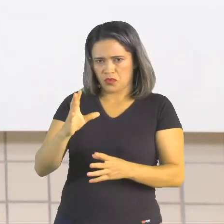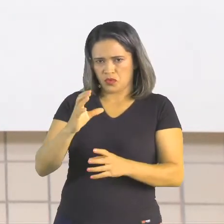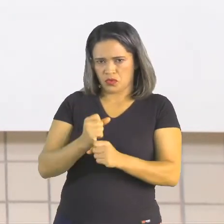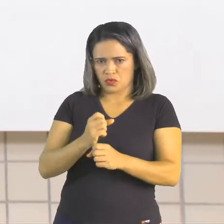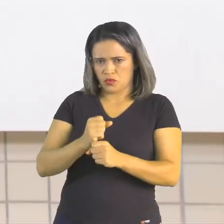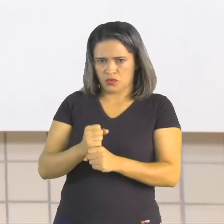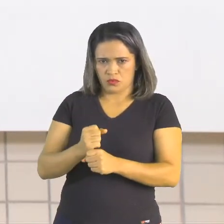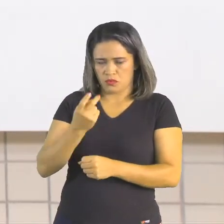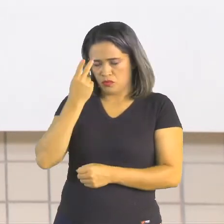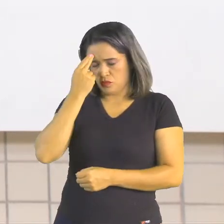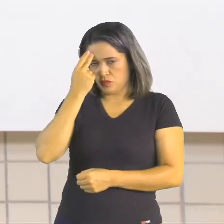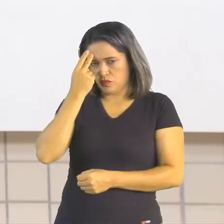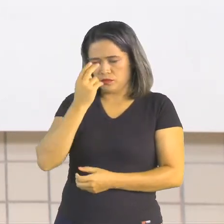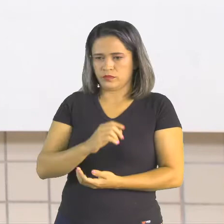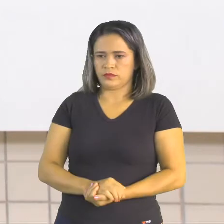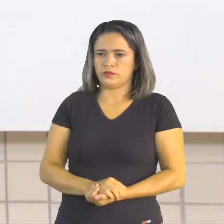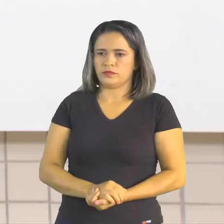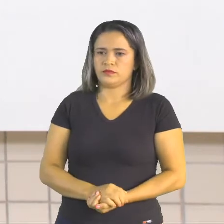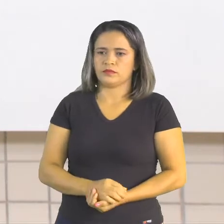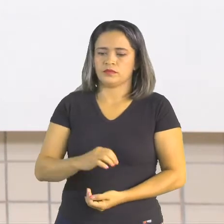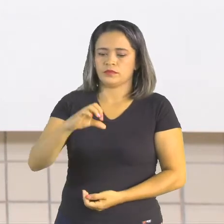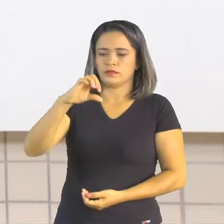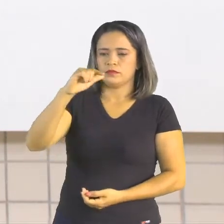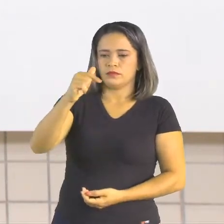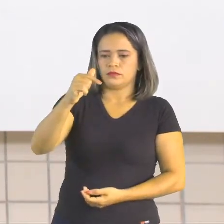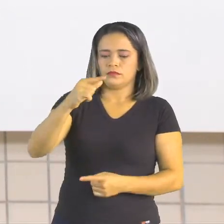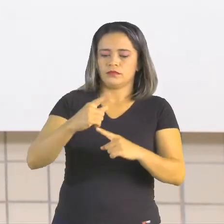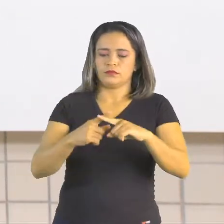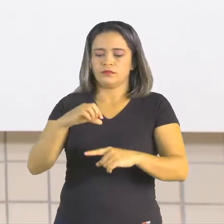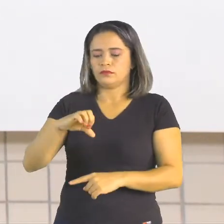usual. 7 mais 9,